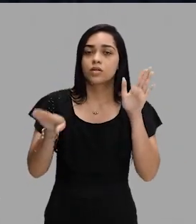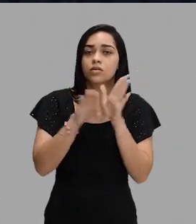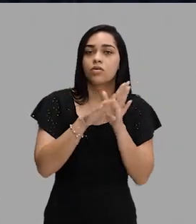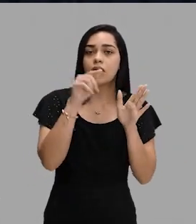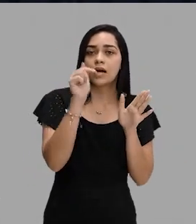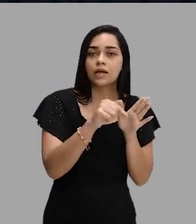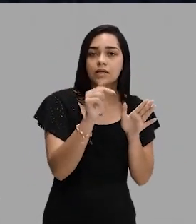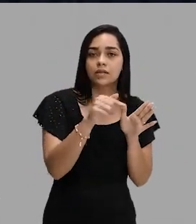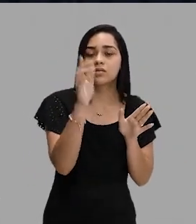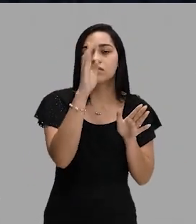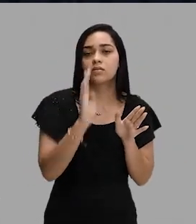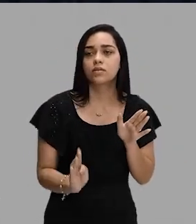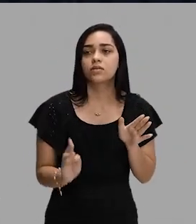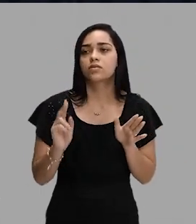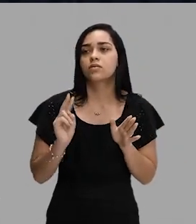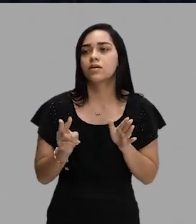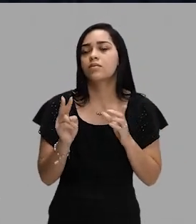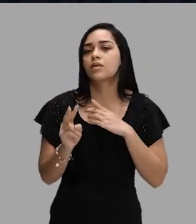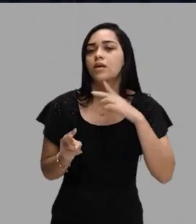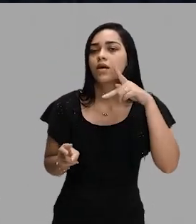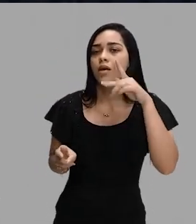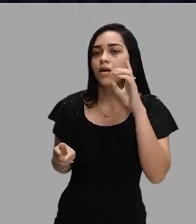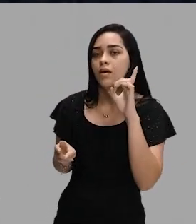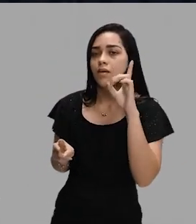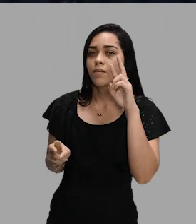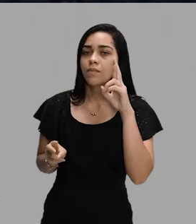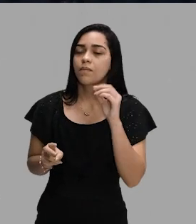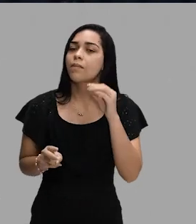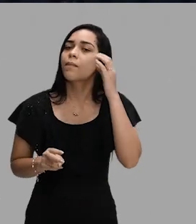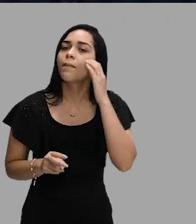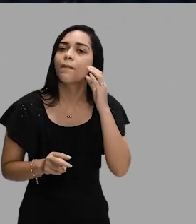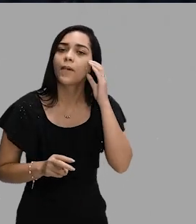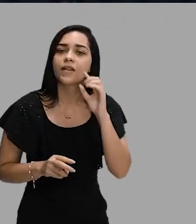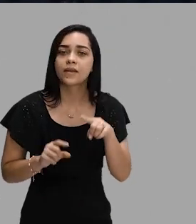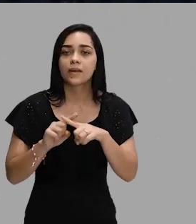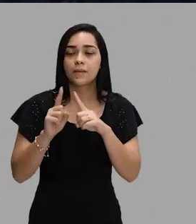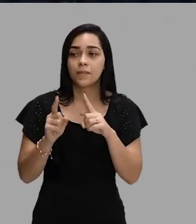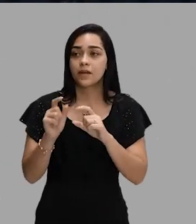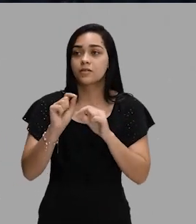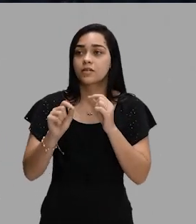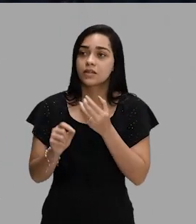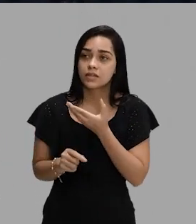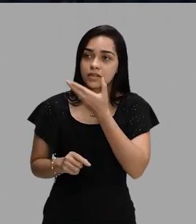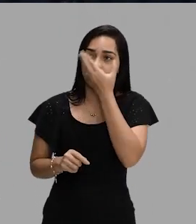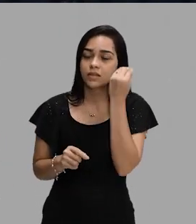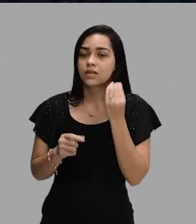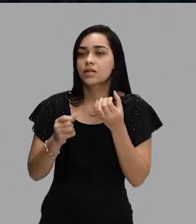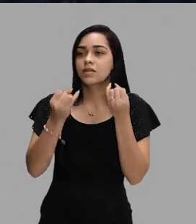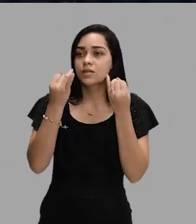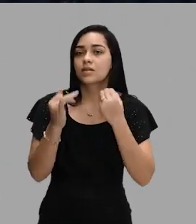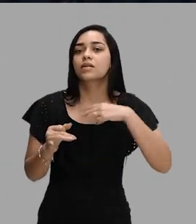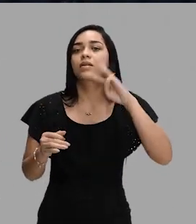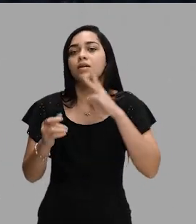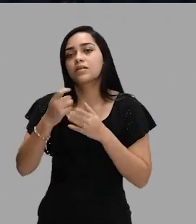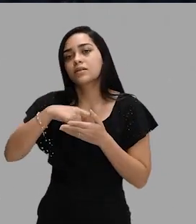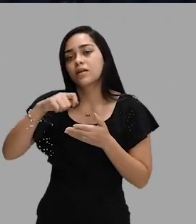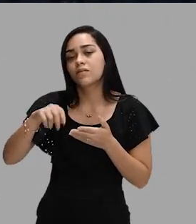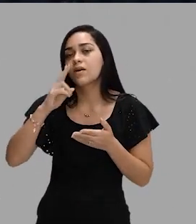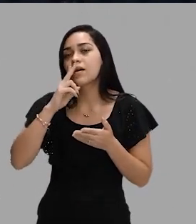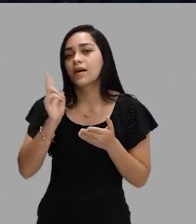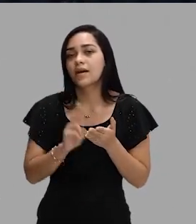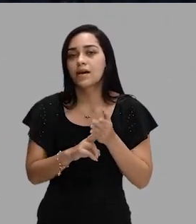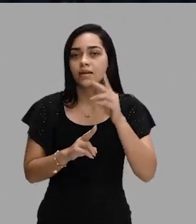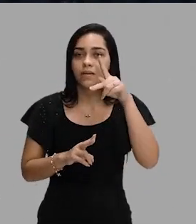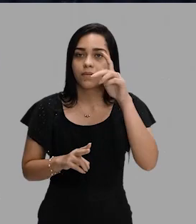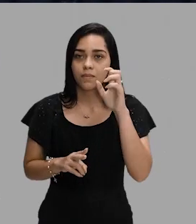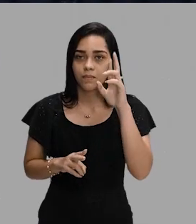Cabral chegou ao Brasil, né? A gente sempre fala Pedro Álvares Cabral e vai esquecendo de citar quem escreveu a carta, o cronista, o Pero